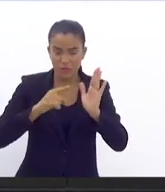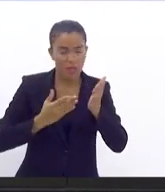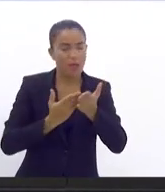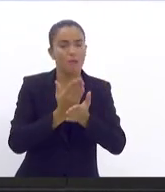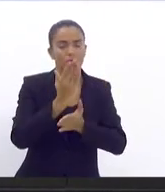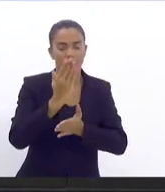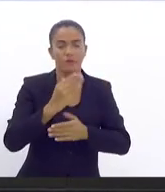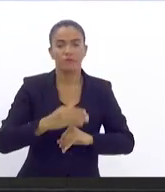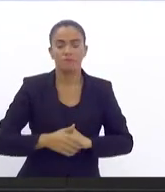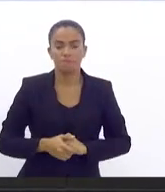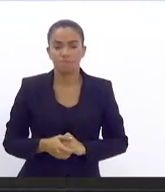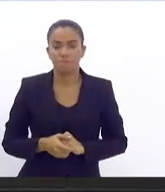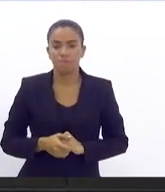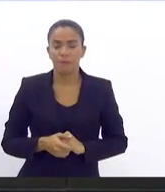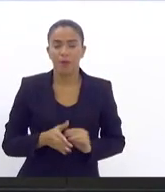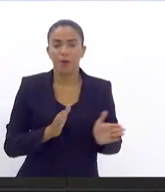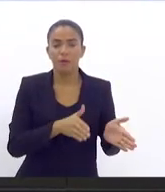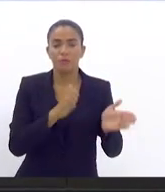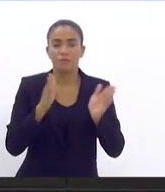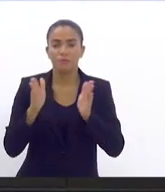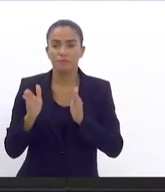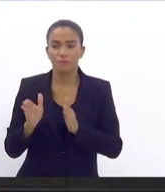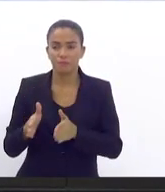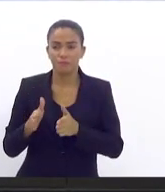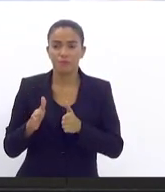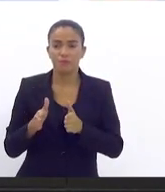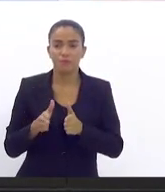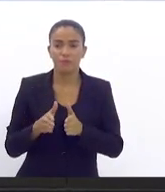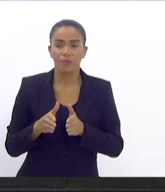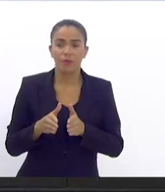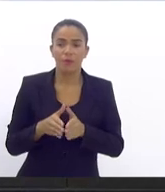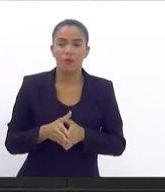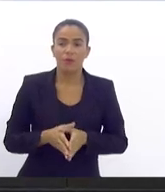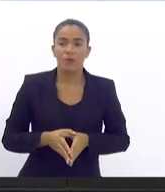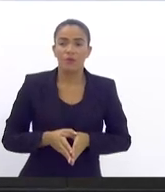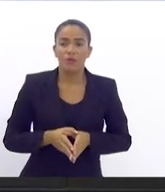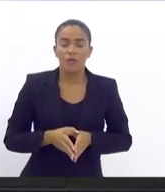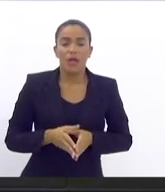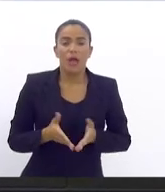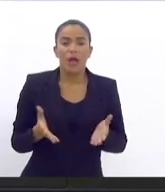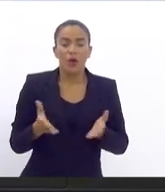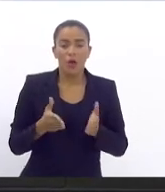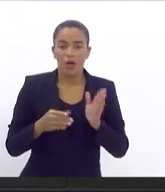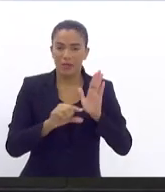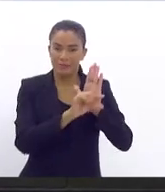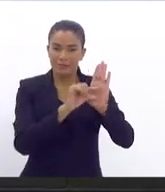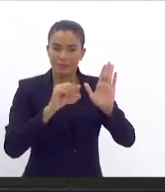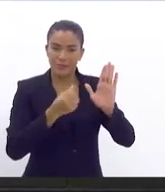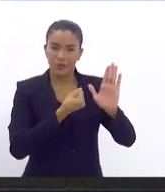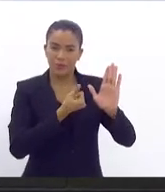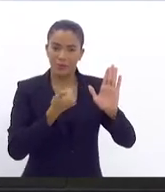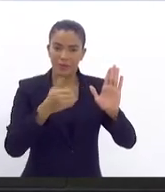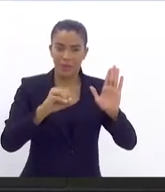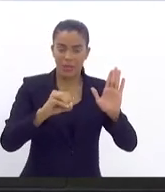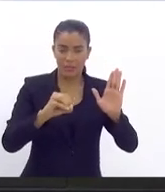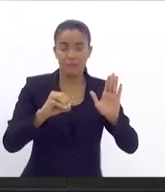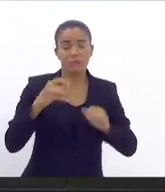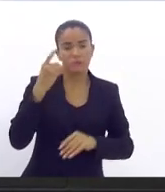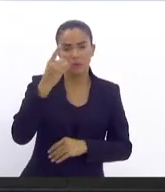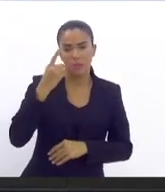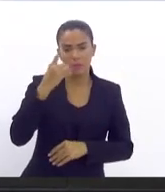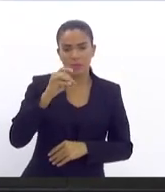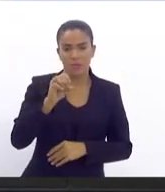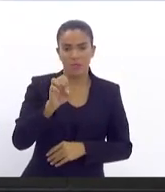aprovado. Passo ao... eu vou passar o item 10 da pauta, apesar do deputado doutor Serginho não estar